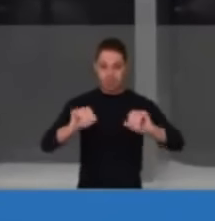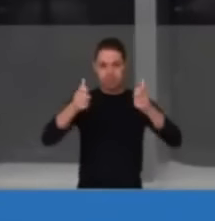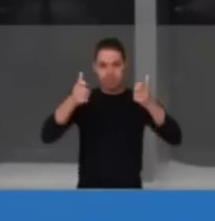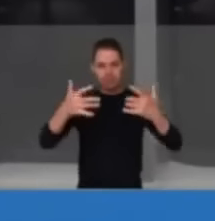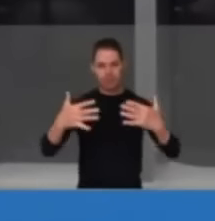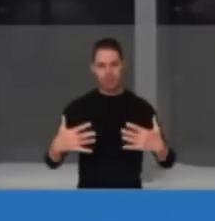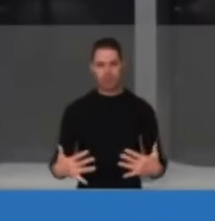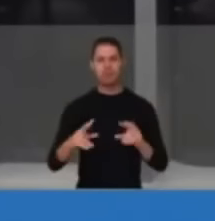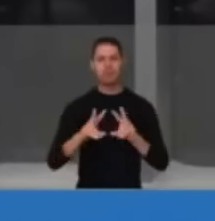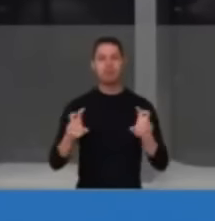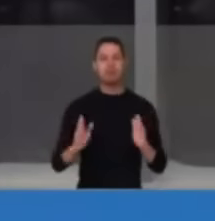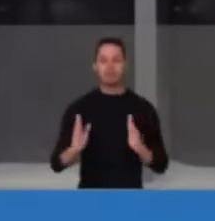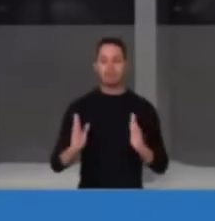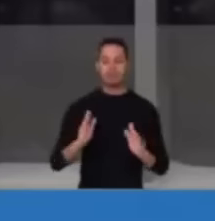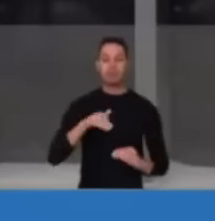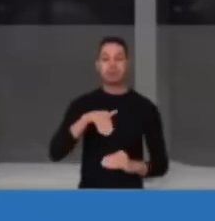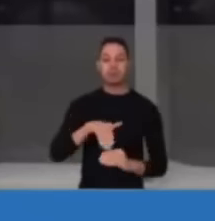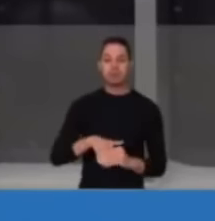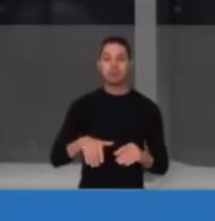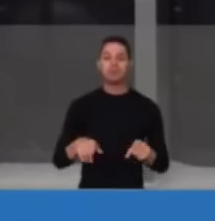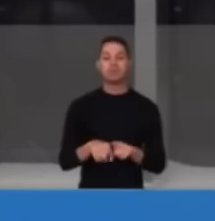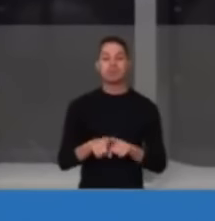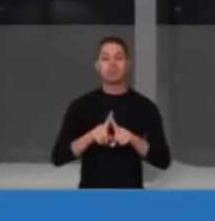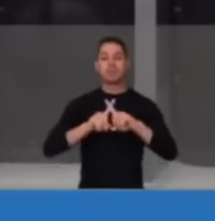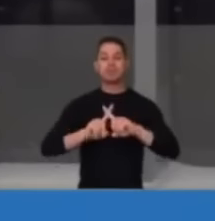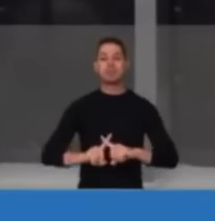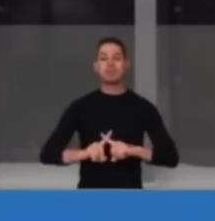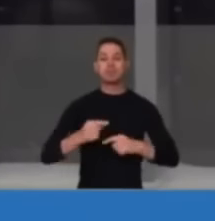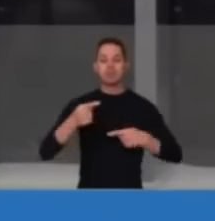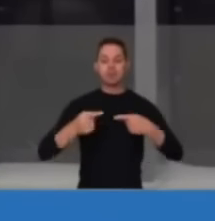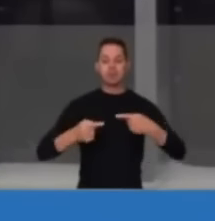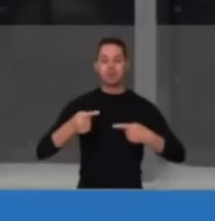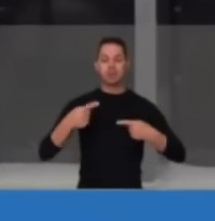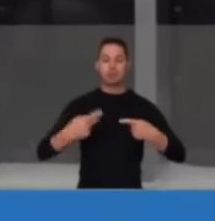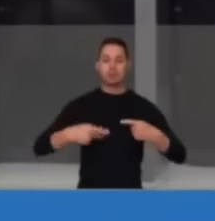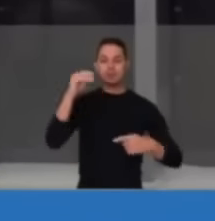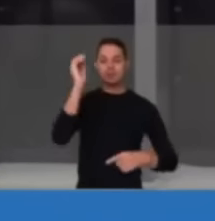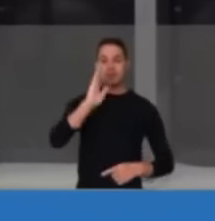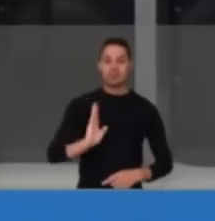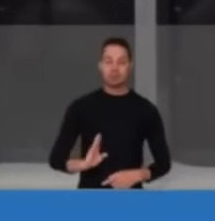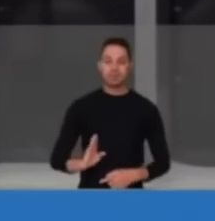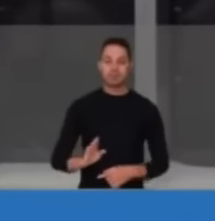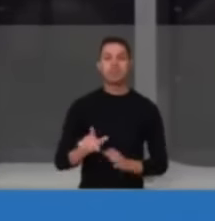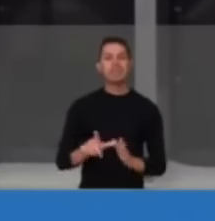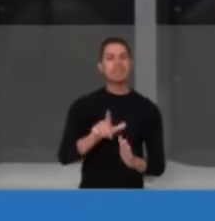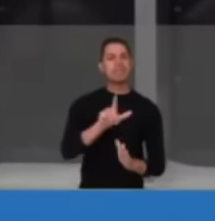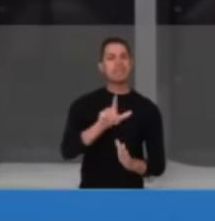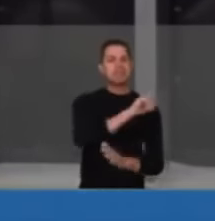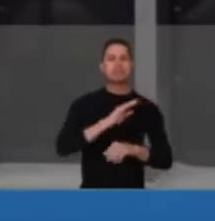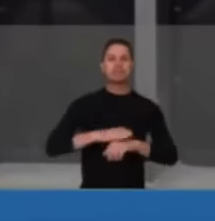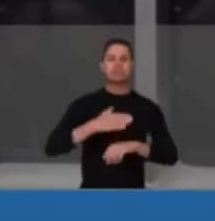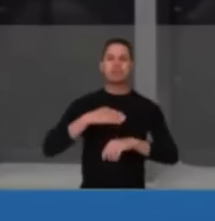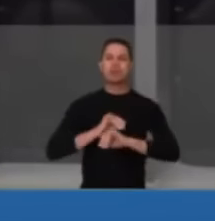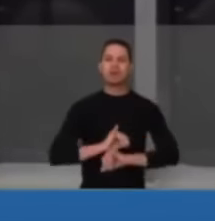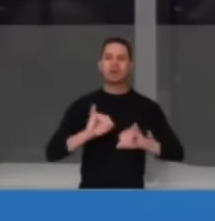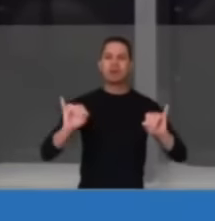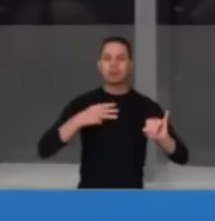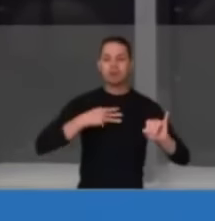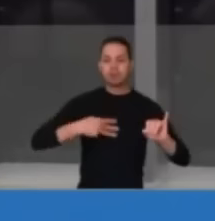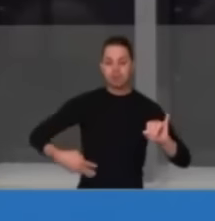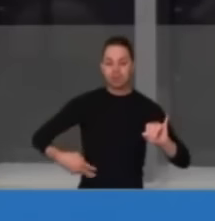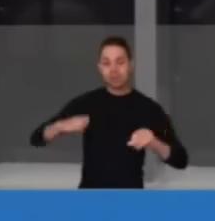sobre o período eleitoral e a disputa que tá vendo no Brasil antes disso eu quero dizer que o próprio Ministro do